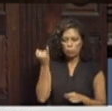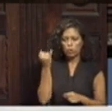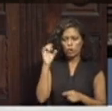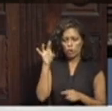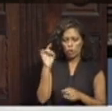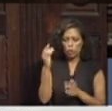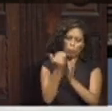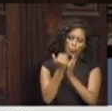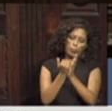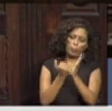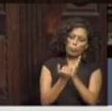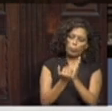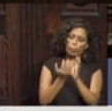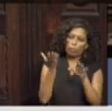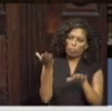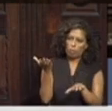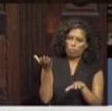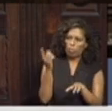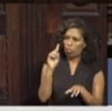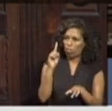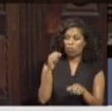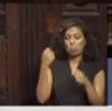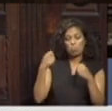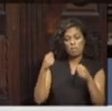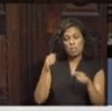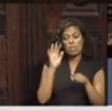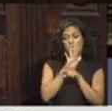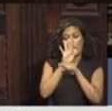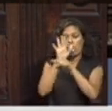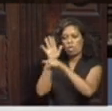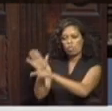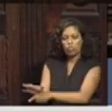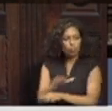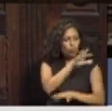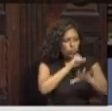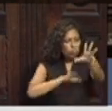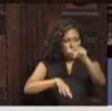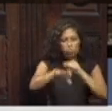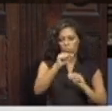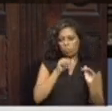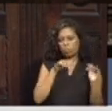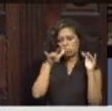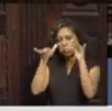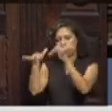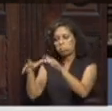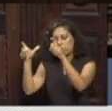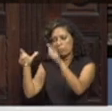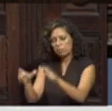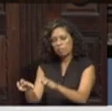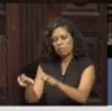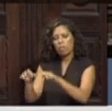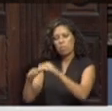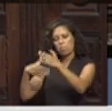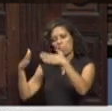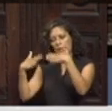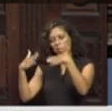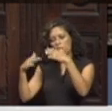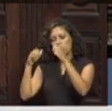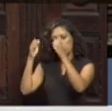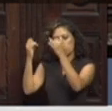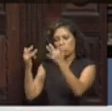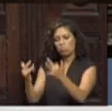ministros e efetivamente realizar mudança no comando da Secretaria de Segurança Pública e ter aqui no Rio de